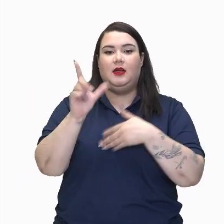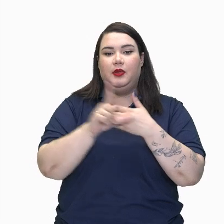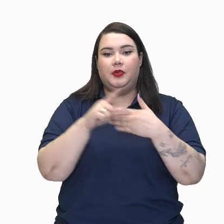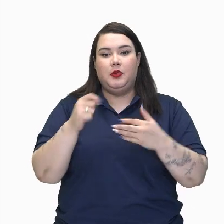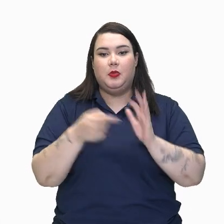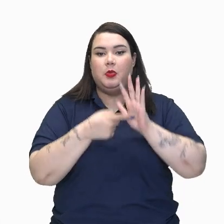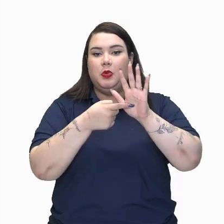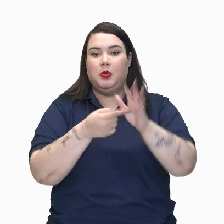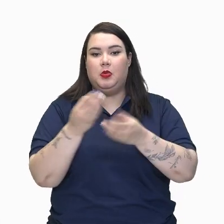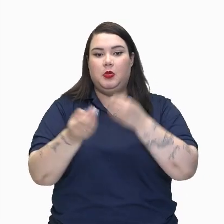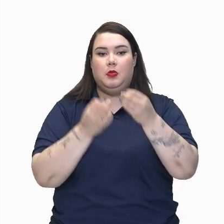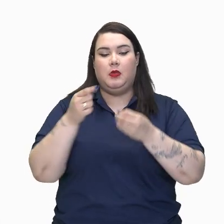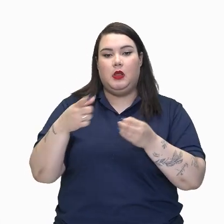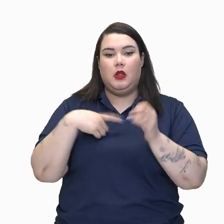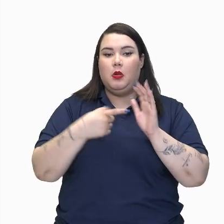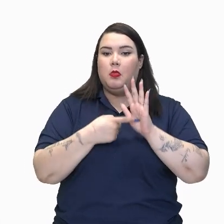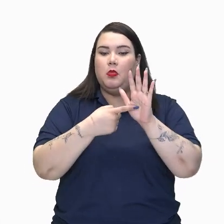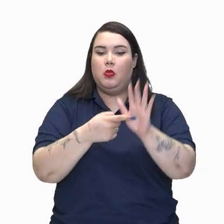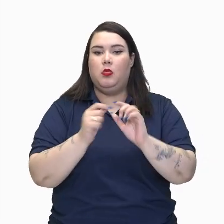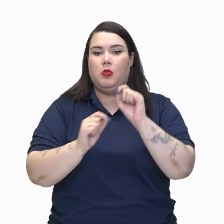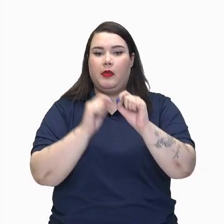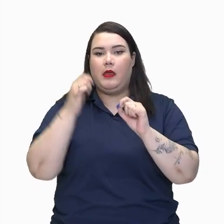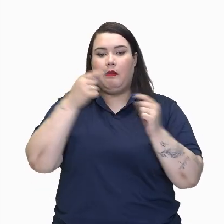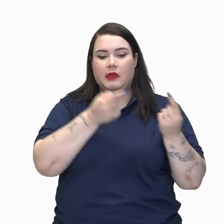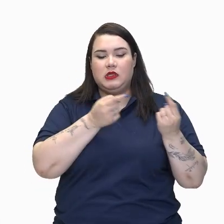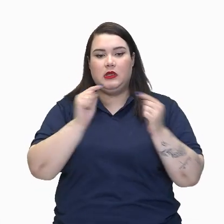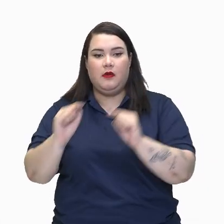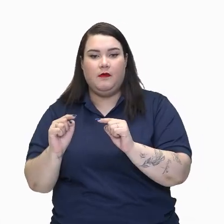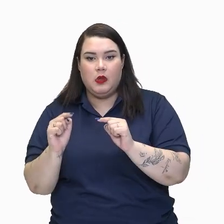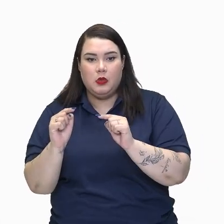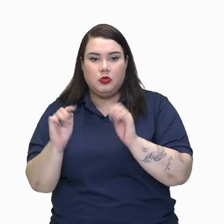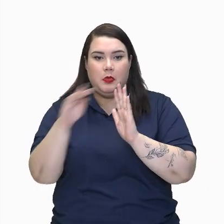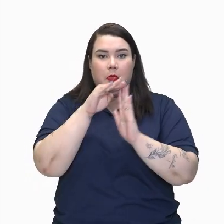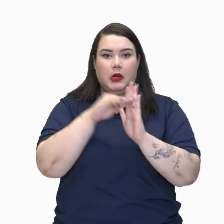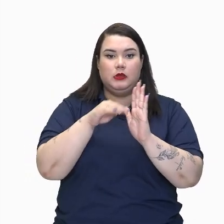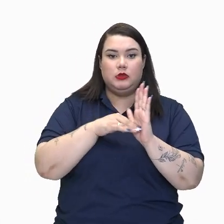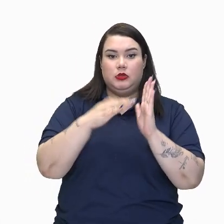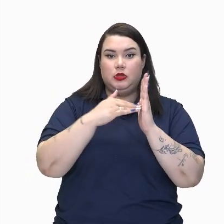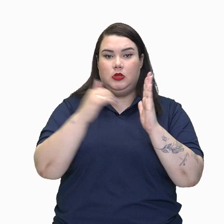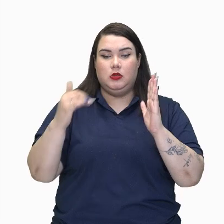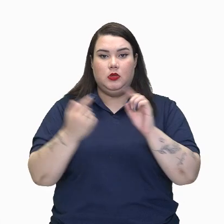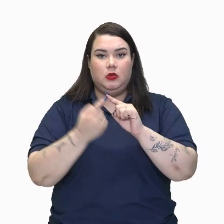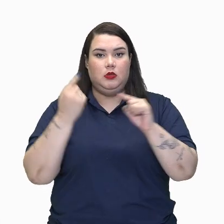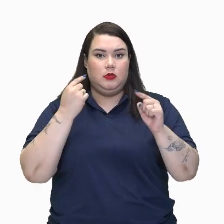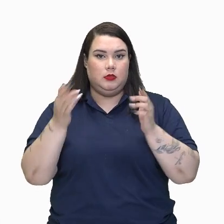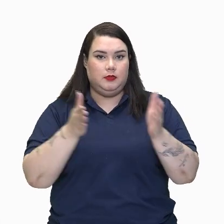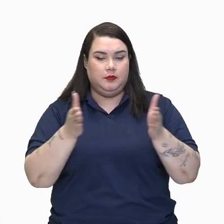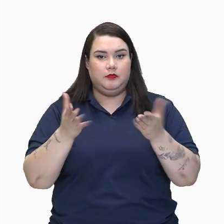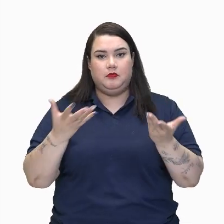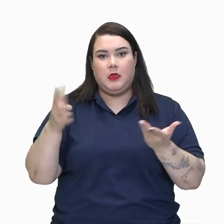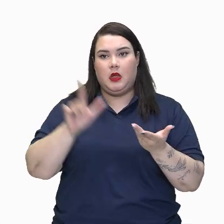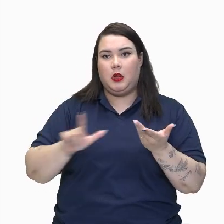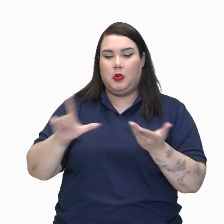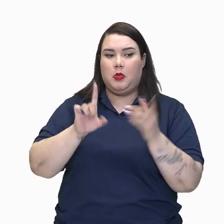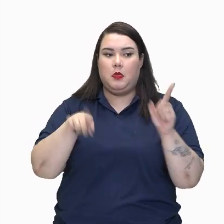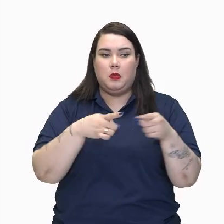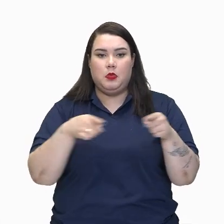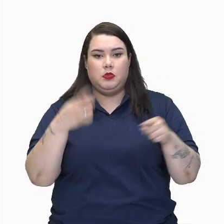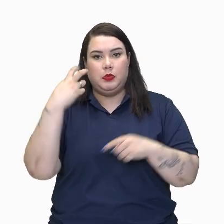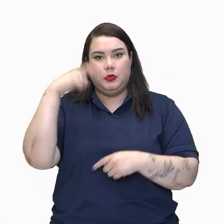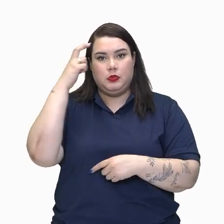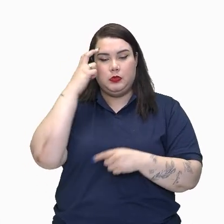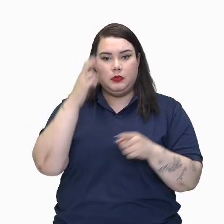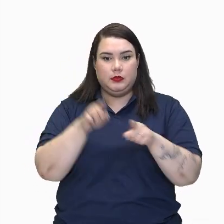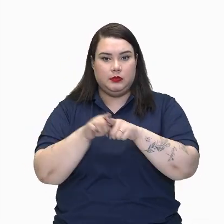se voltar contra aquilo em vários campos do conhecimento, não só na literatura, pode ser também na pintura, na música, como nós veremos. Então,